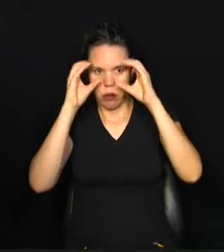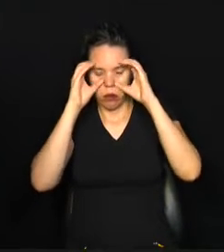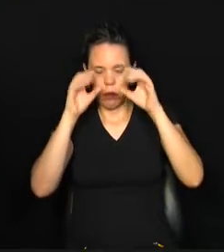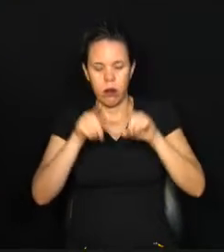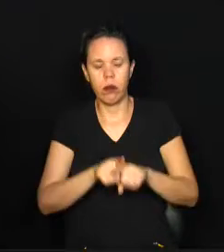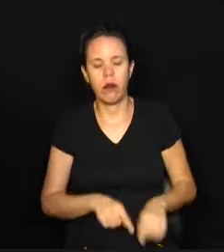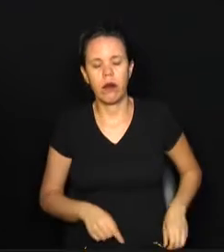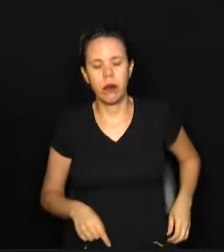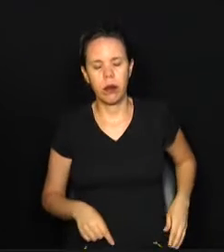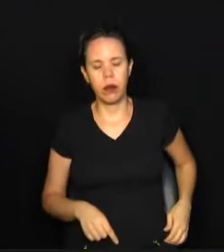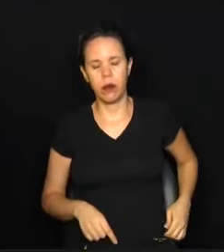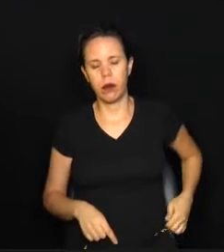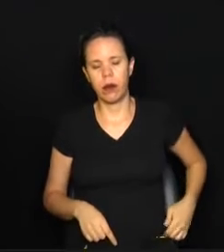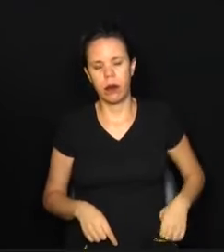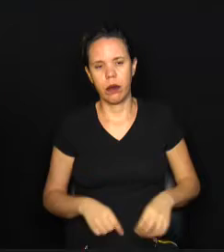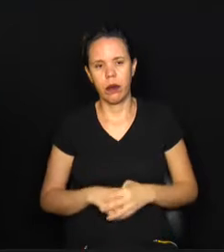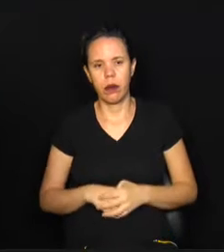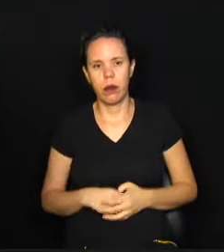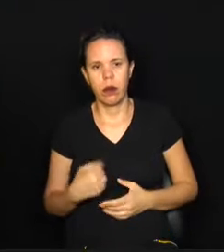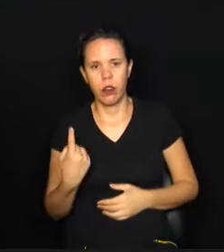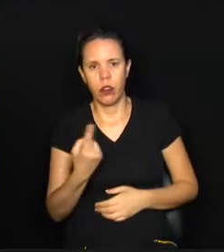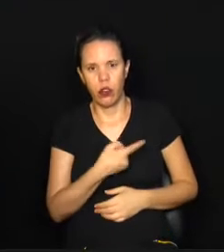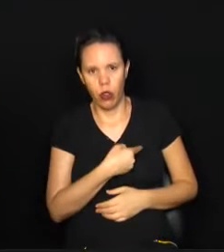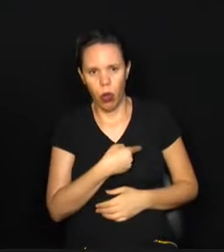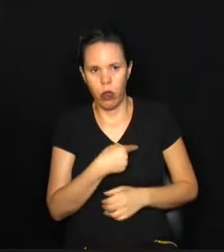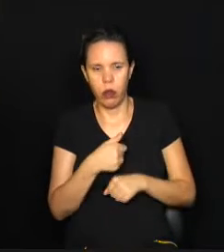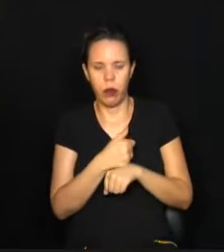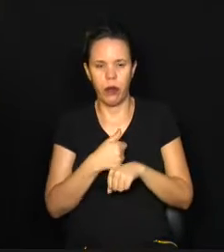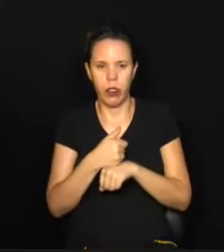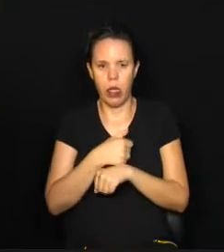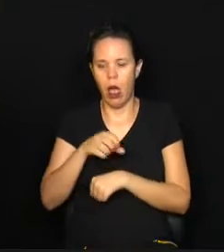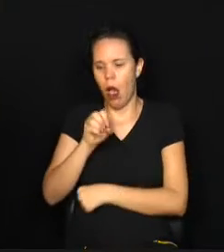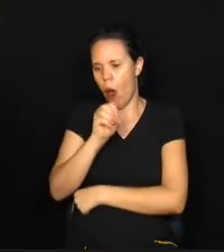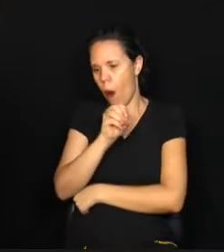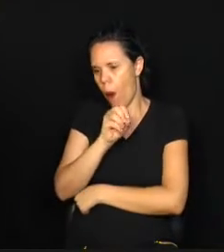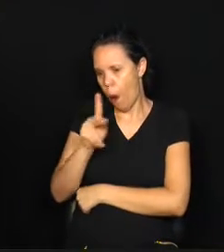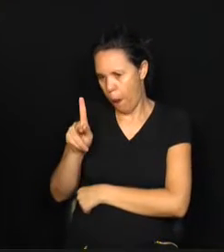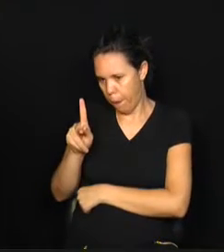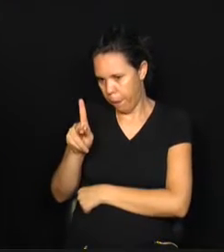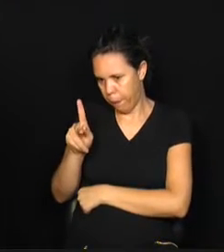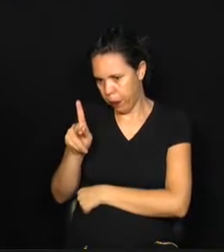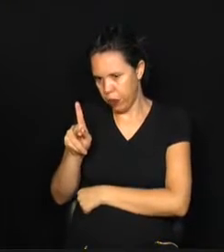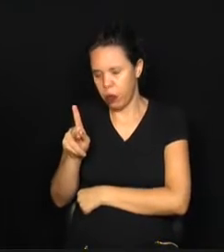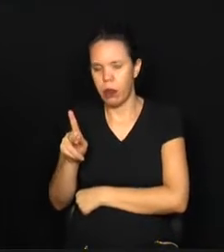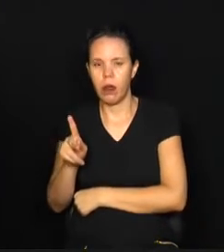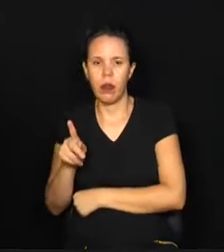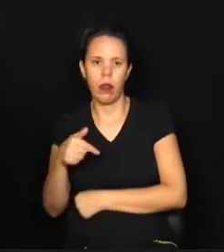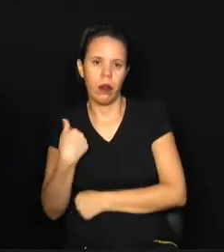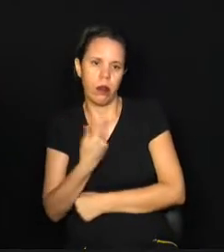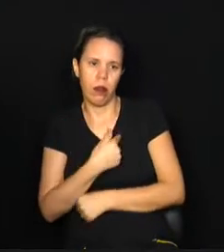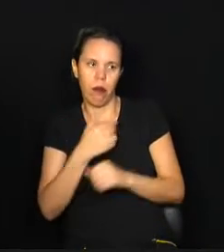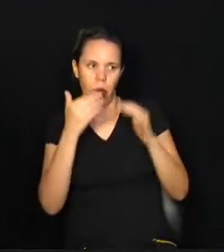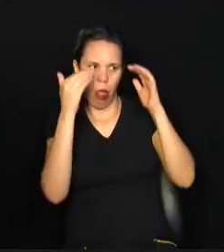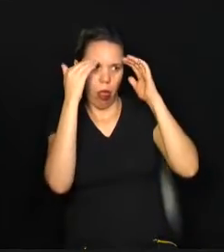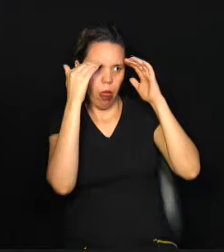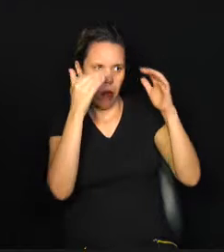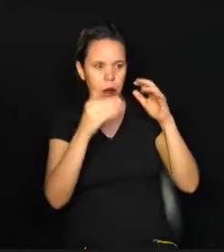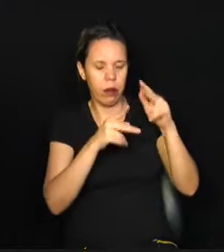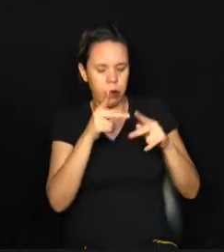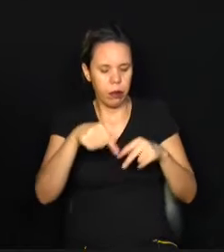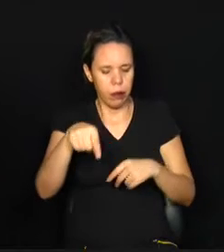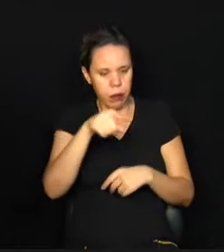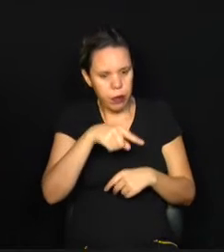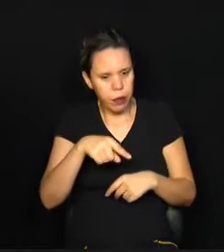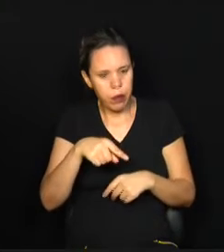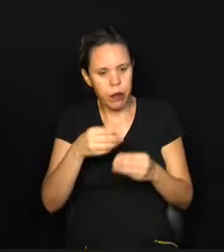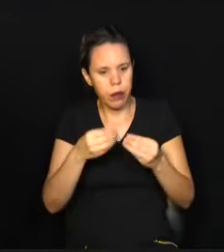disso, sustentam que nós, optometristas, não poderíamos atuar, pois estaríamos submetendo a população a